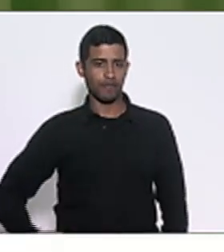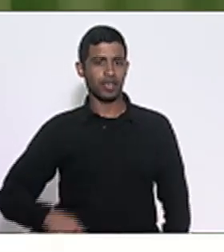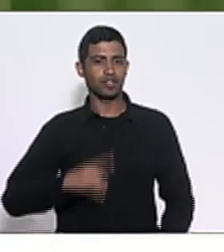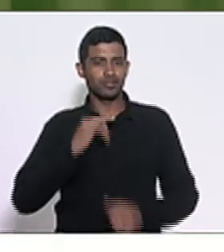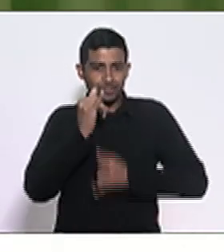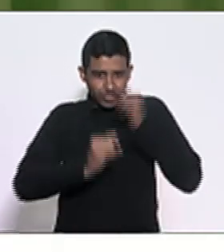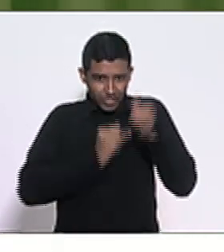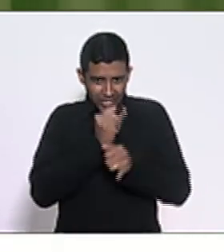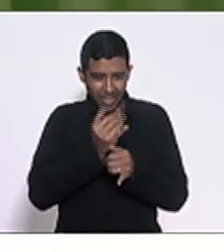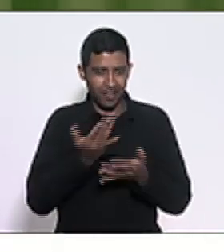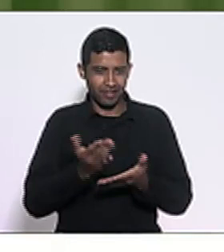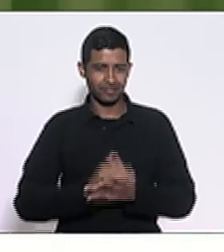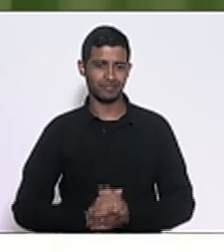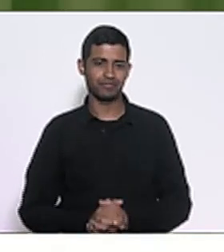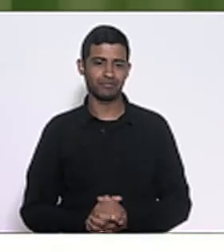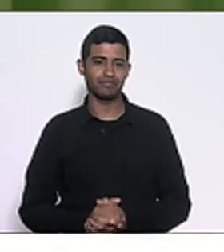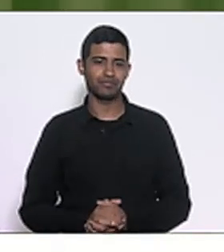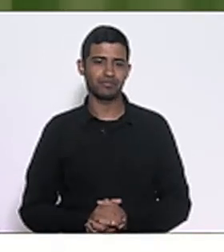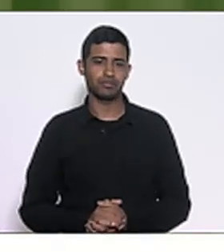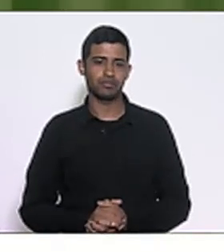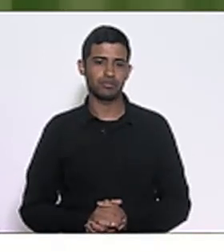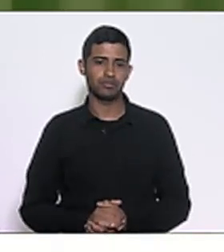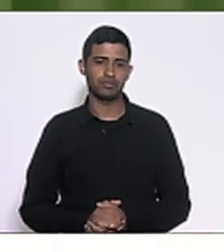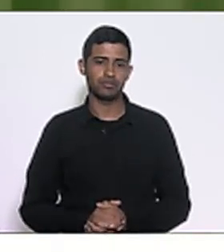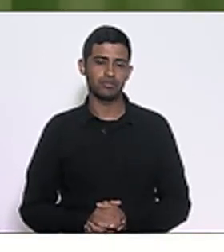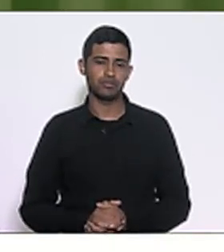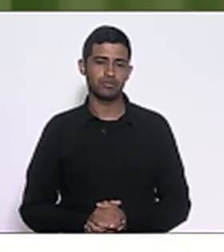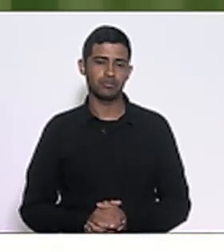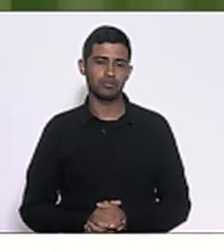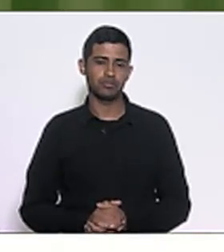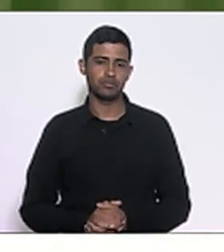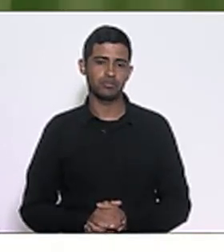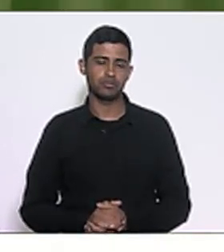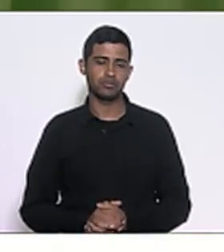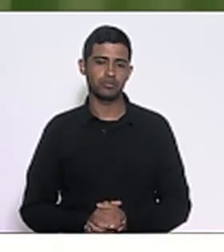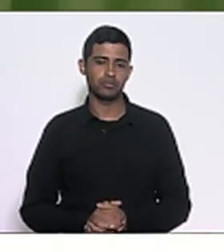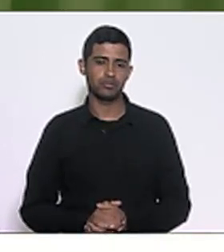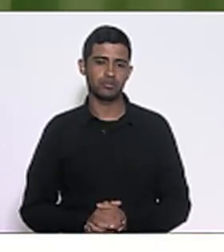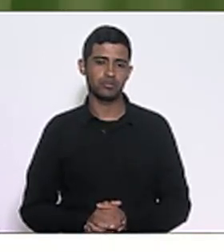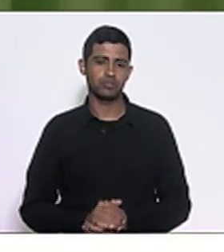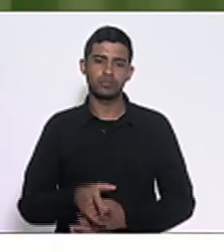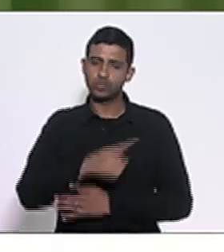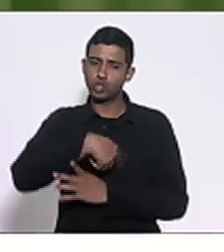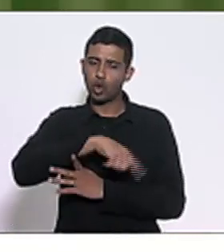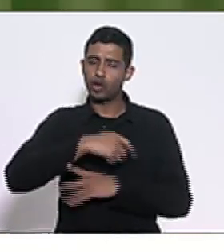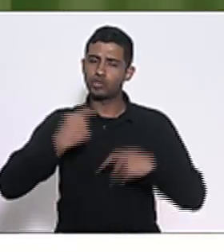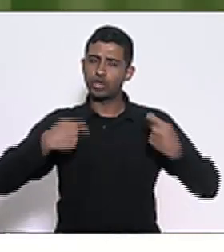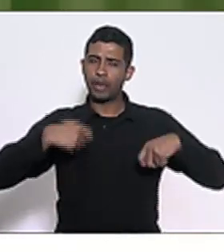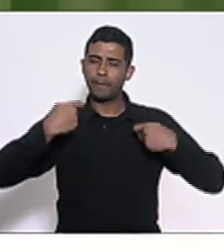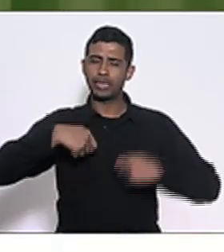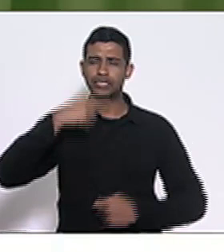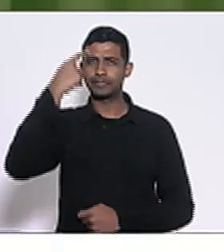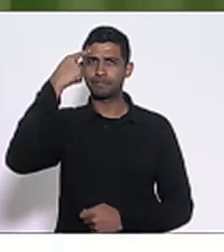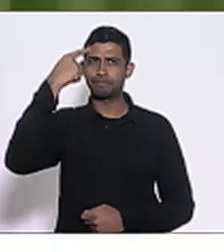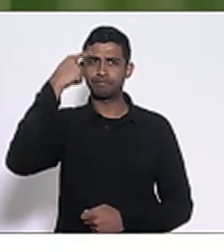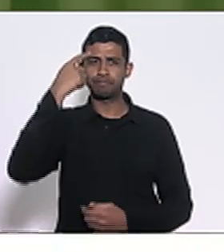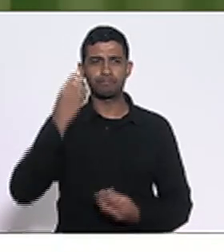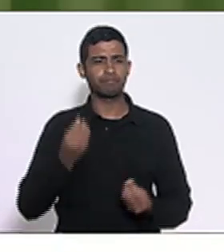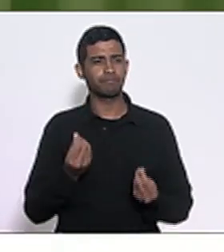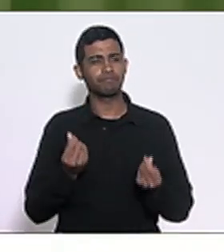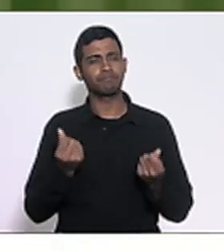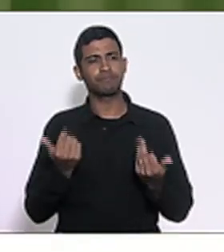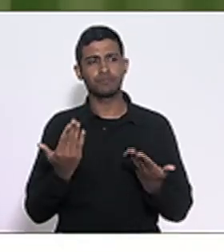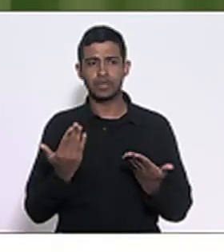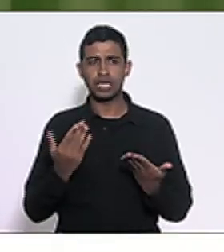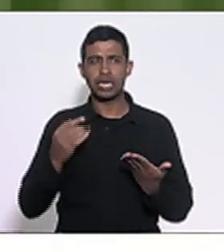governo digital e tem que nós temos que pensar em mais médio para longo